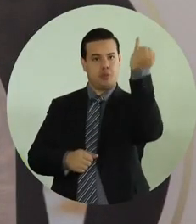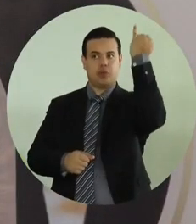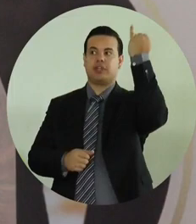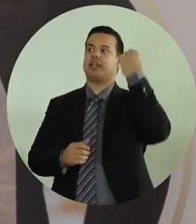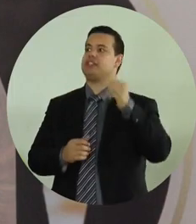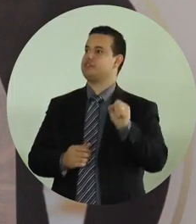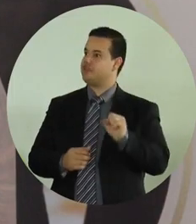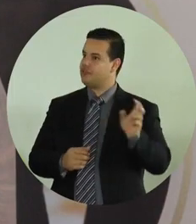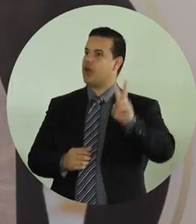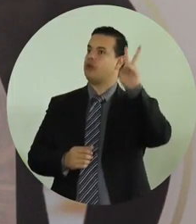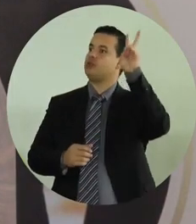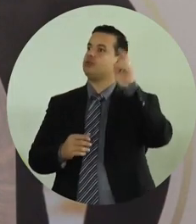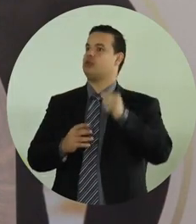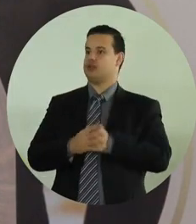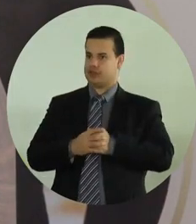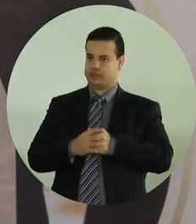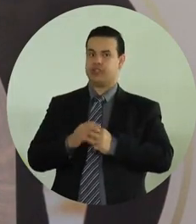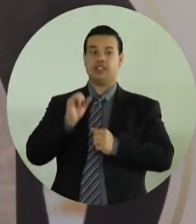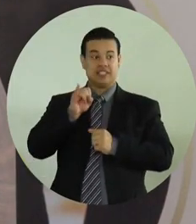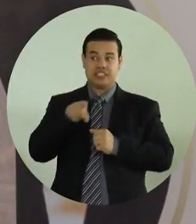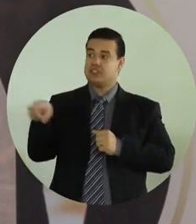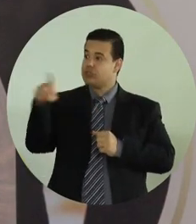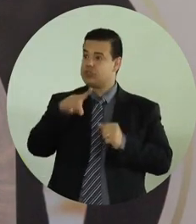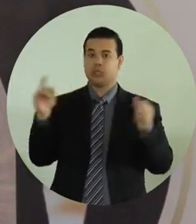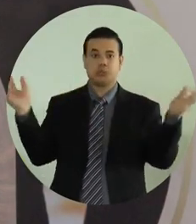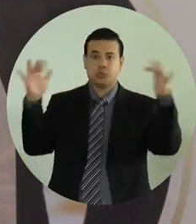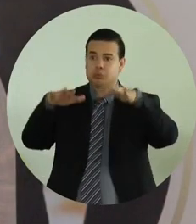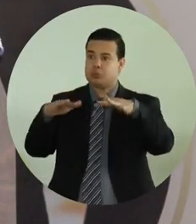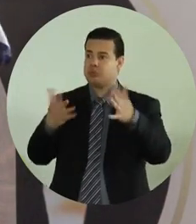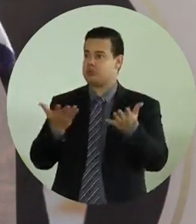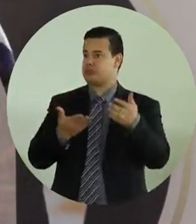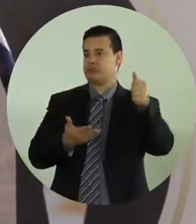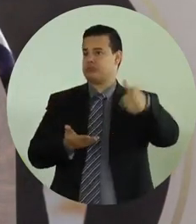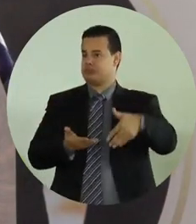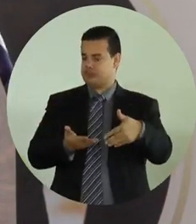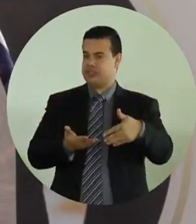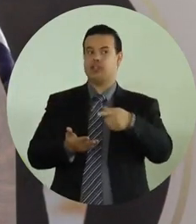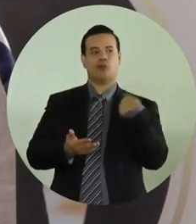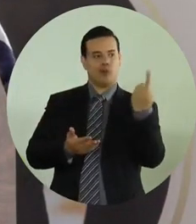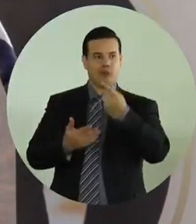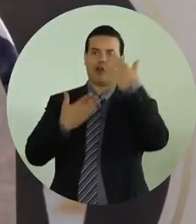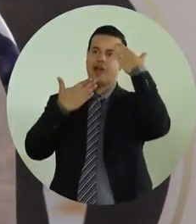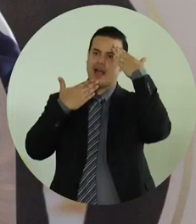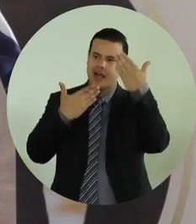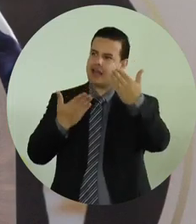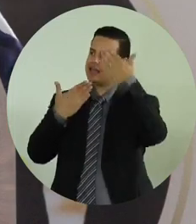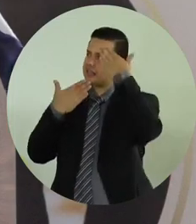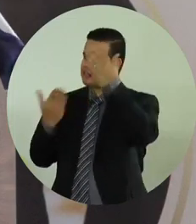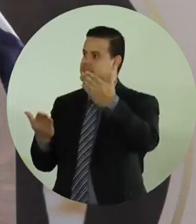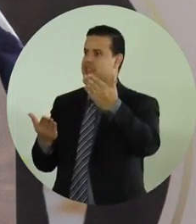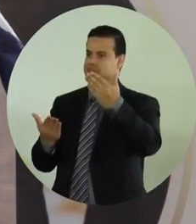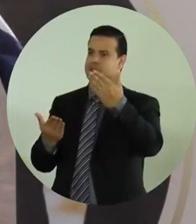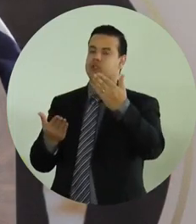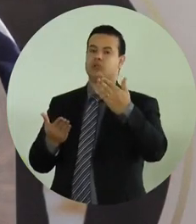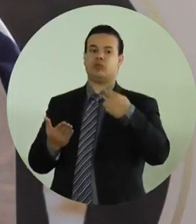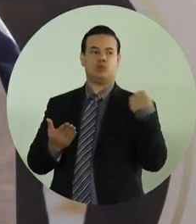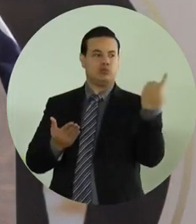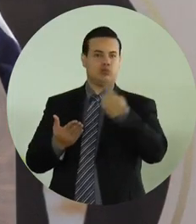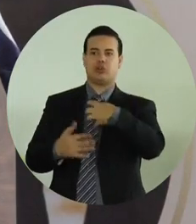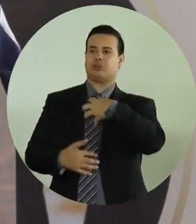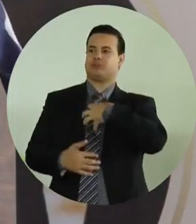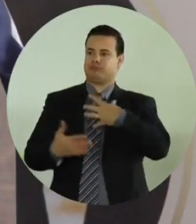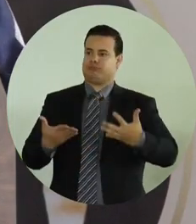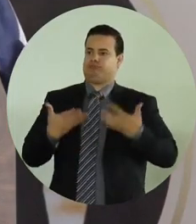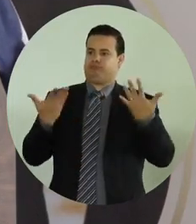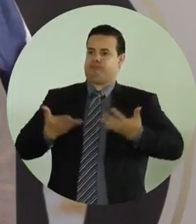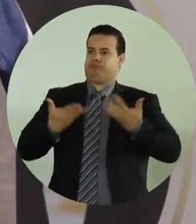valor se vocês não estivessem aqui. Então fica o nosso agradecimento pessoal, a nossa alegria de compartilhar